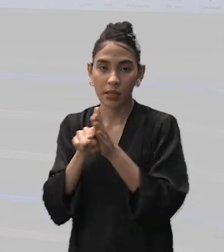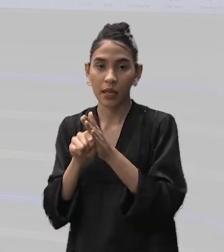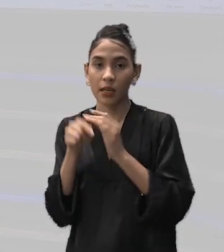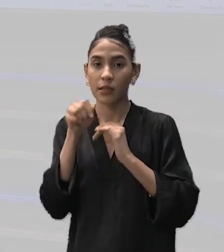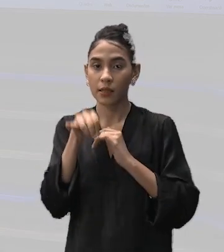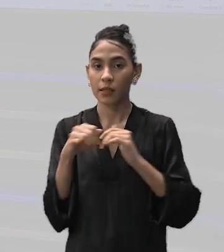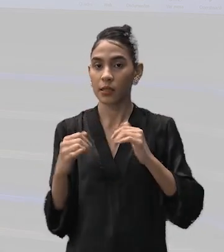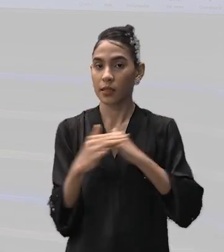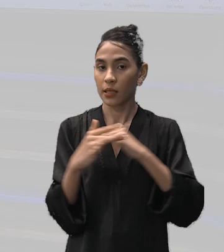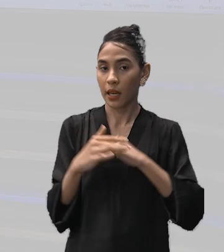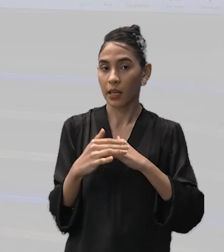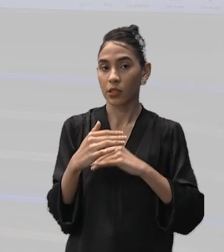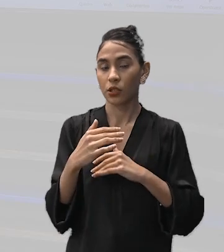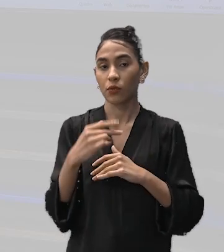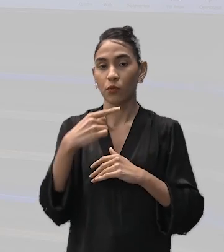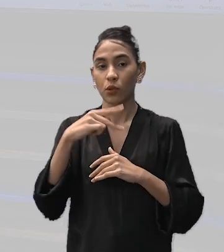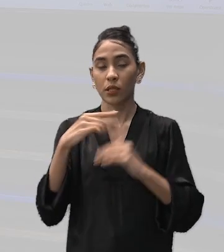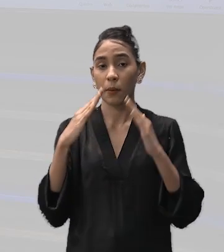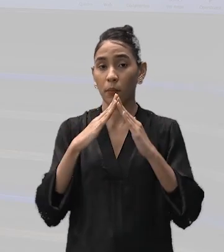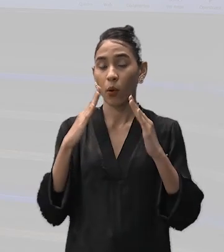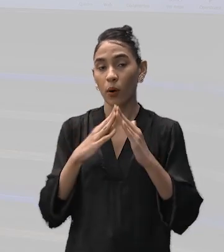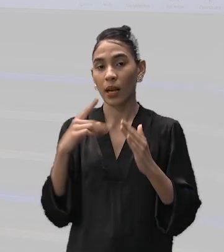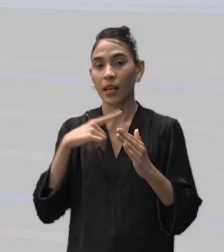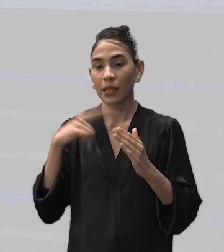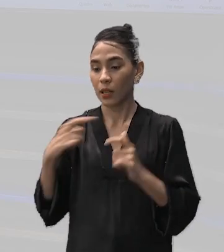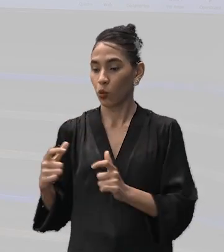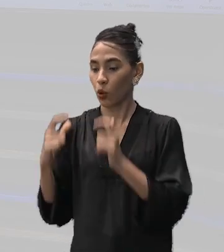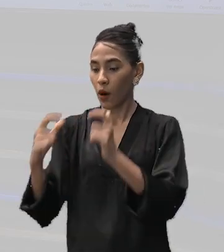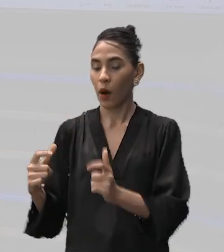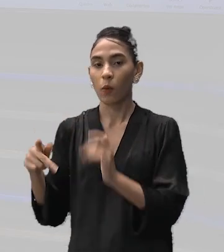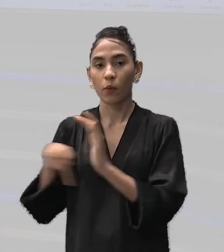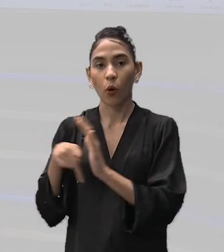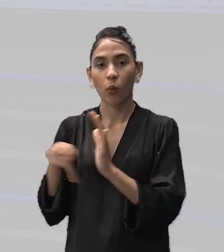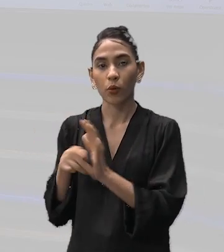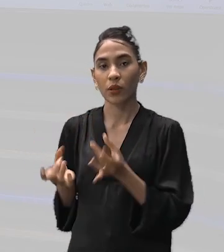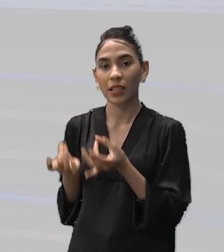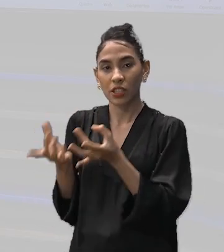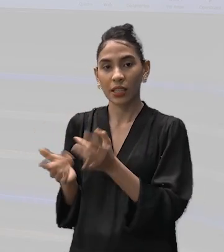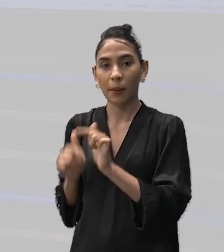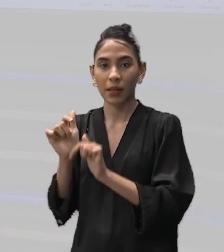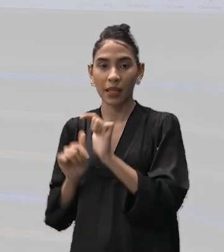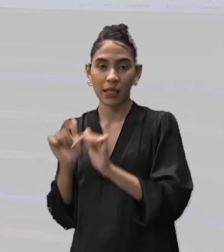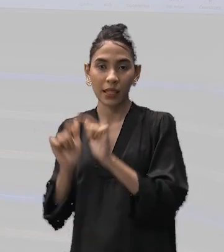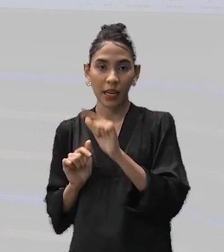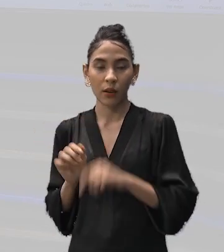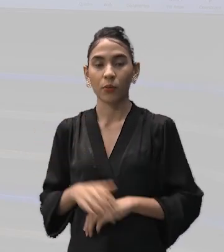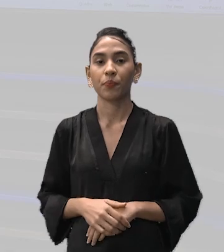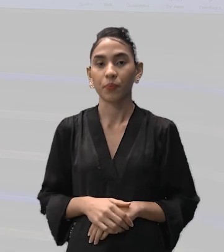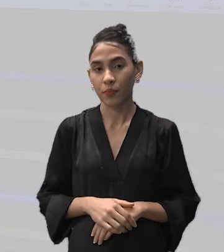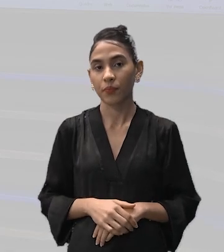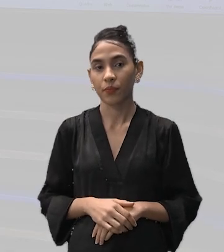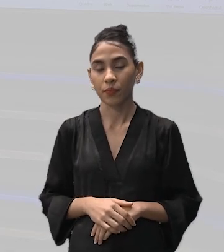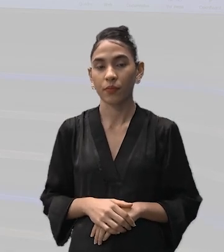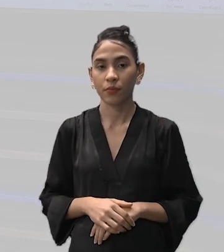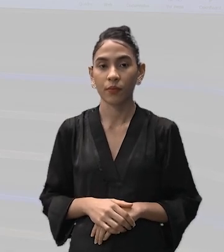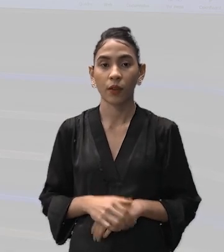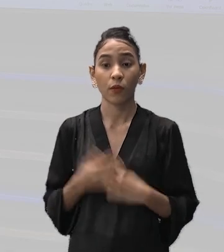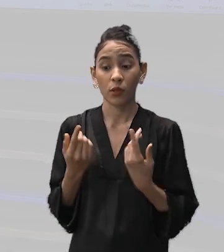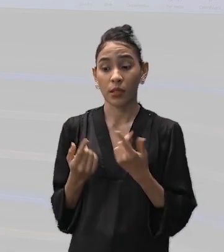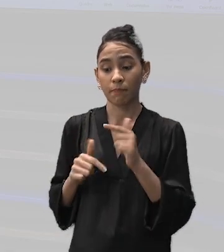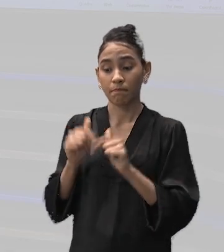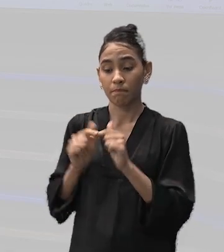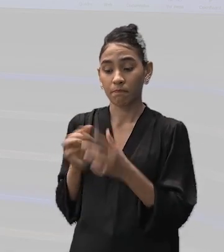cidade existem locais de descarte consciente, tá bom? Para isso, para que você jogue fora os aparelhos antigos que você